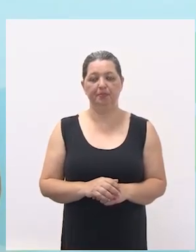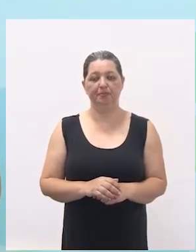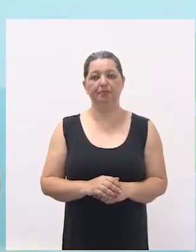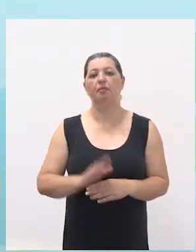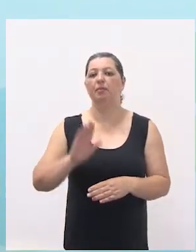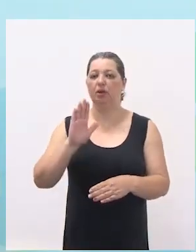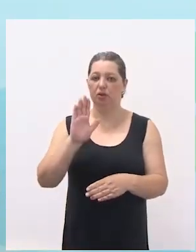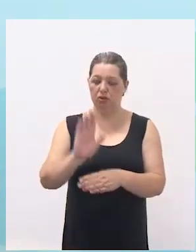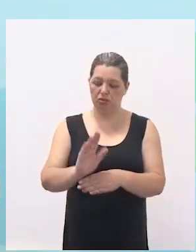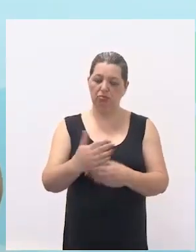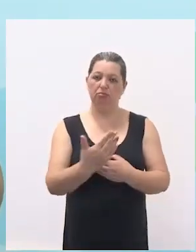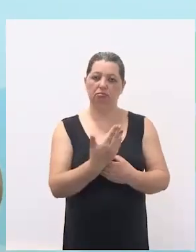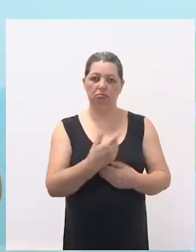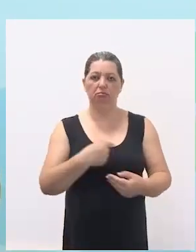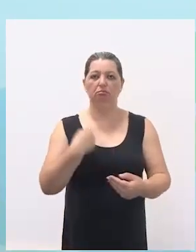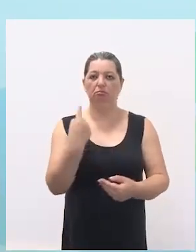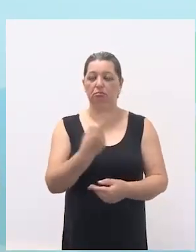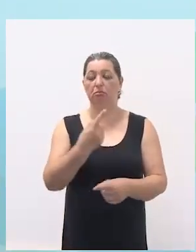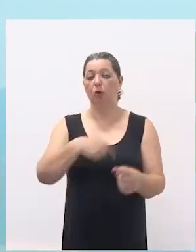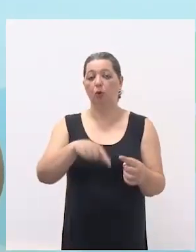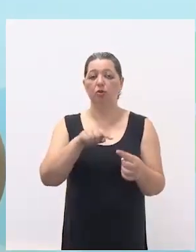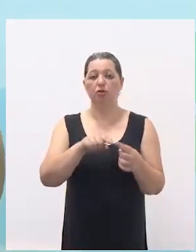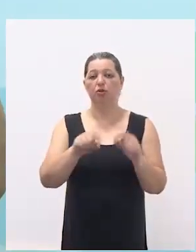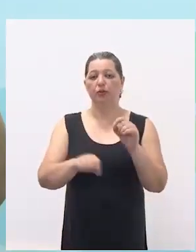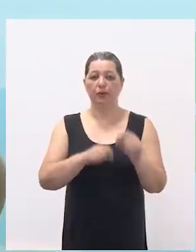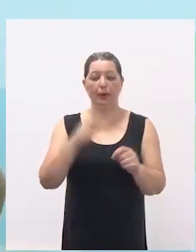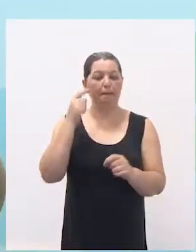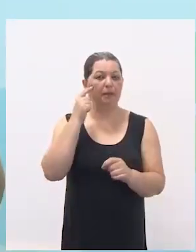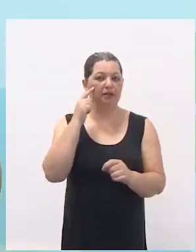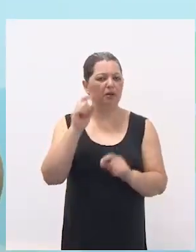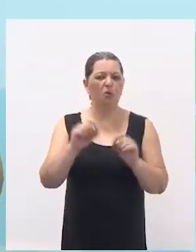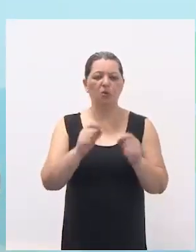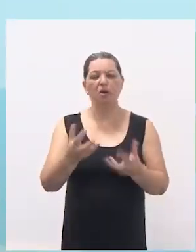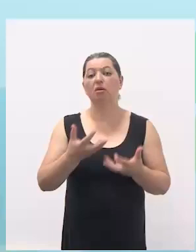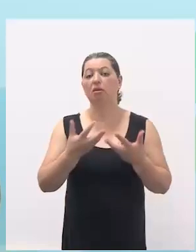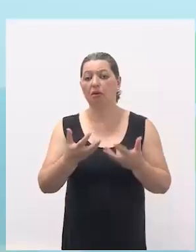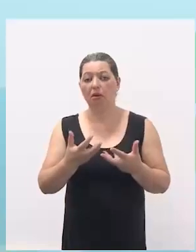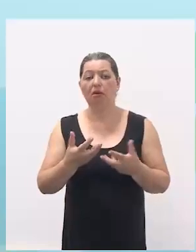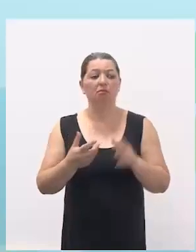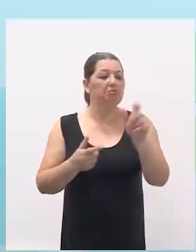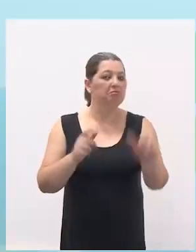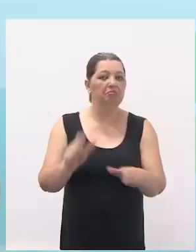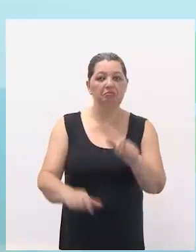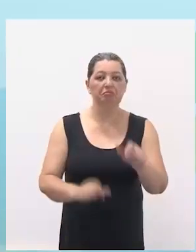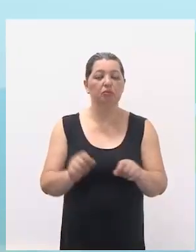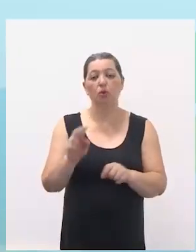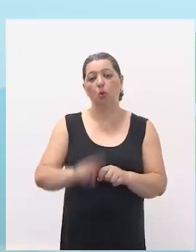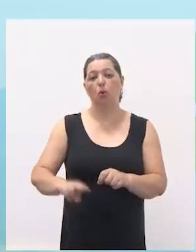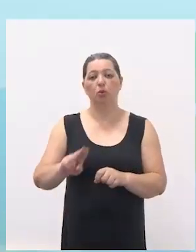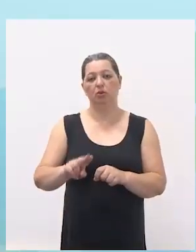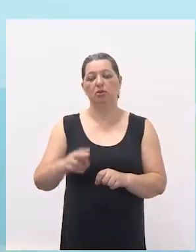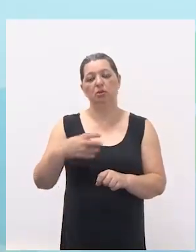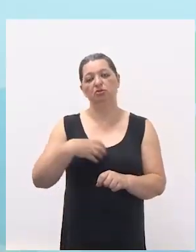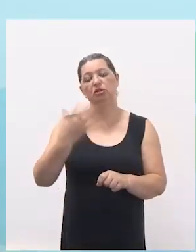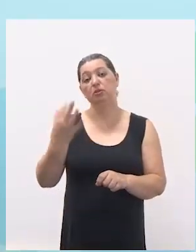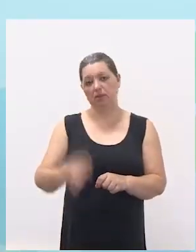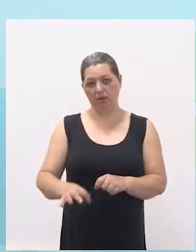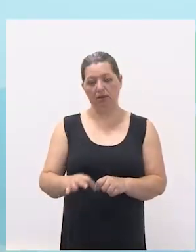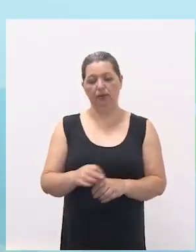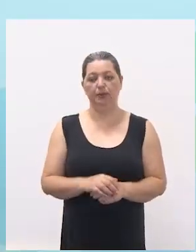a gente, né? O objetivo é sempre a gente pensar no que a gente quer, para quem a gente quer e a gente utilizar a ferramenta da melhor